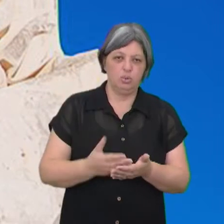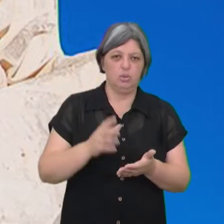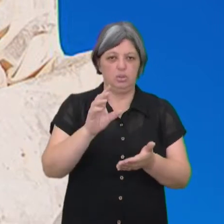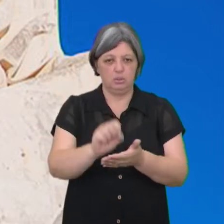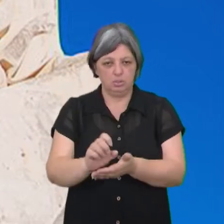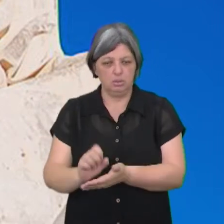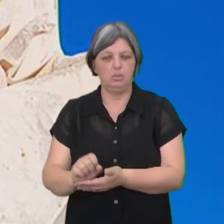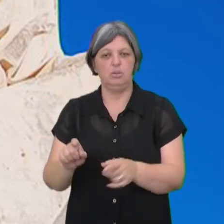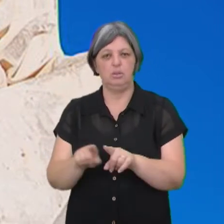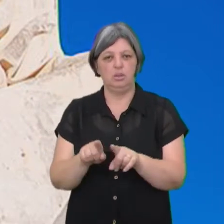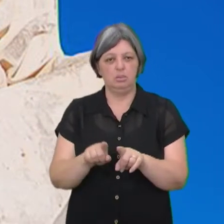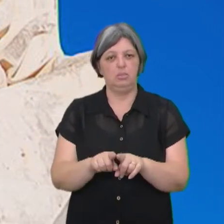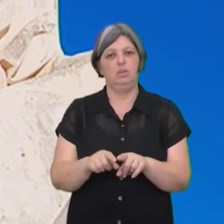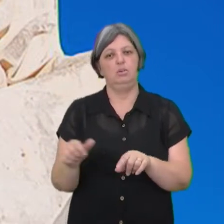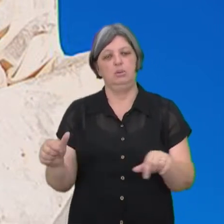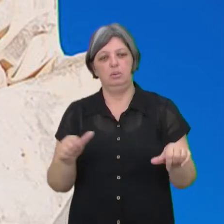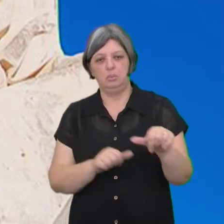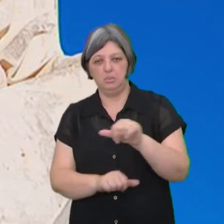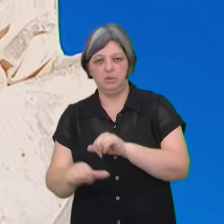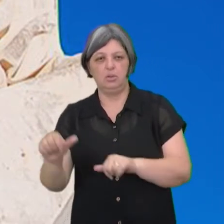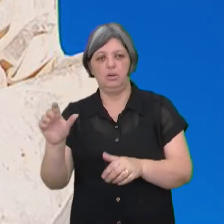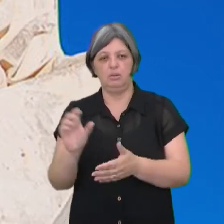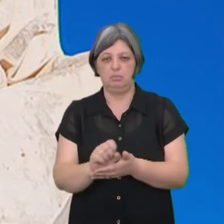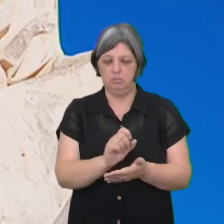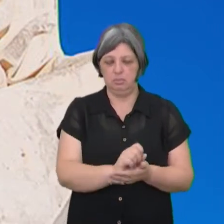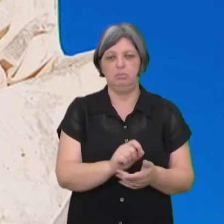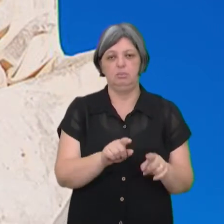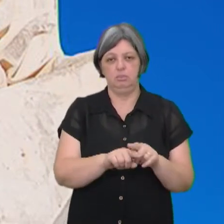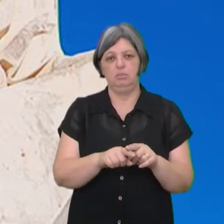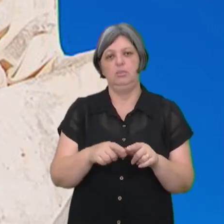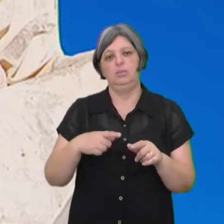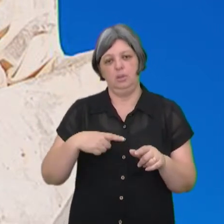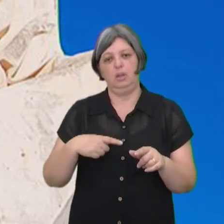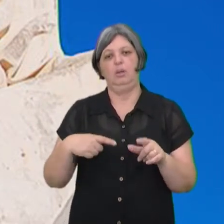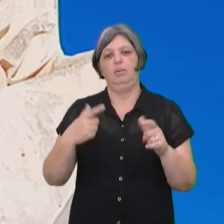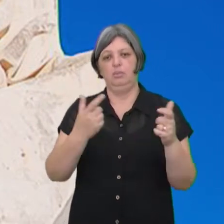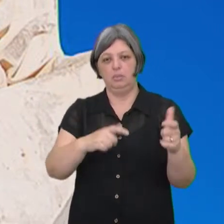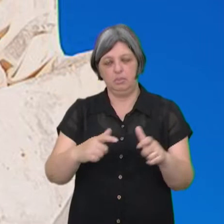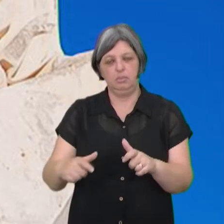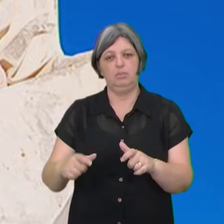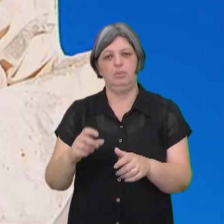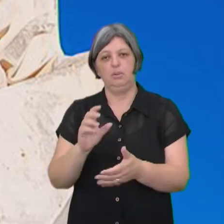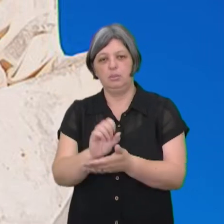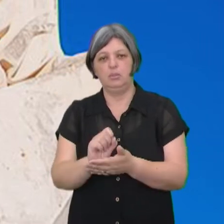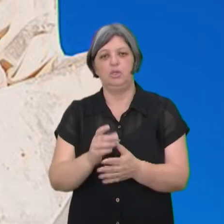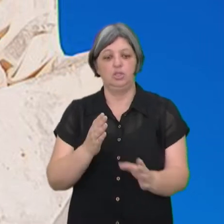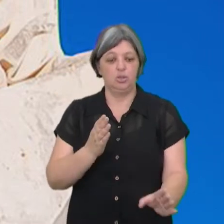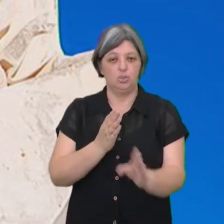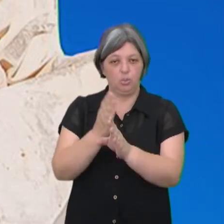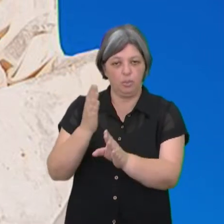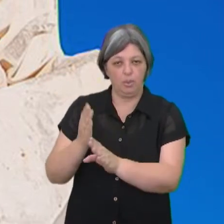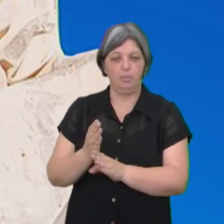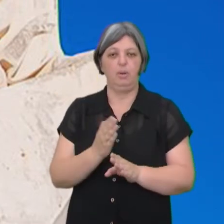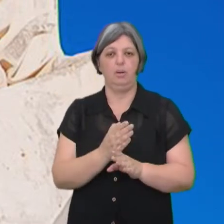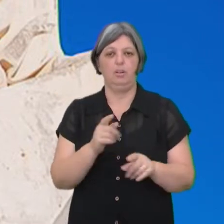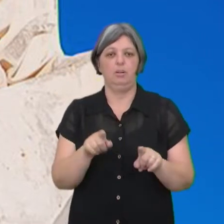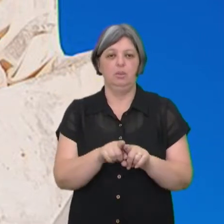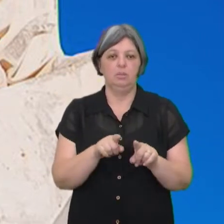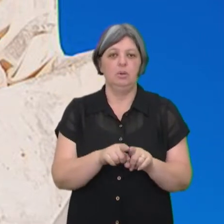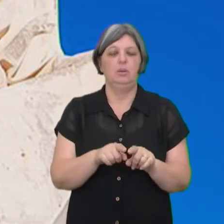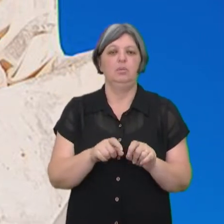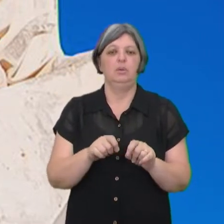colonialidade e decolonialidade, tem muito a ver com a questão, né, do colonialismo, com a questão dos descobrimentos, com a questão das